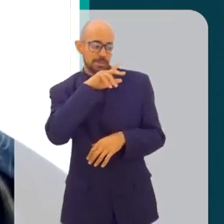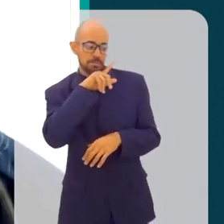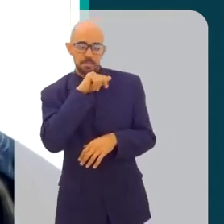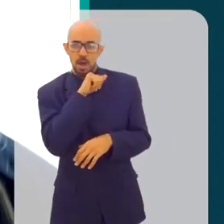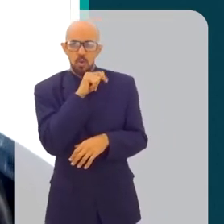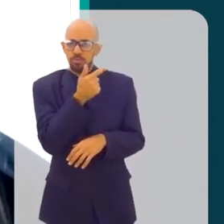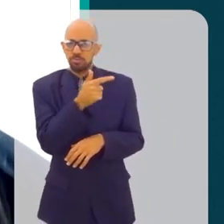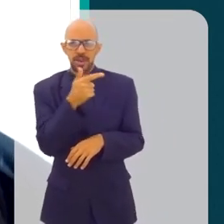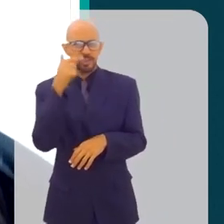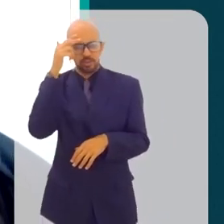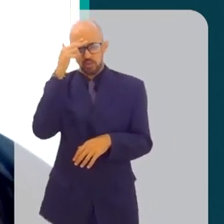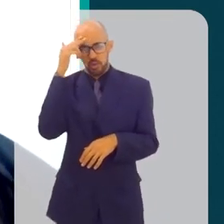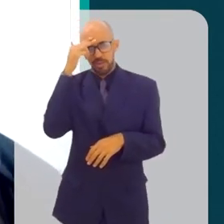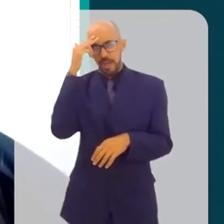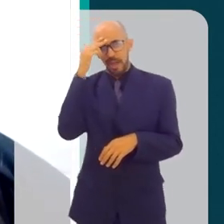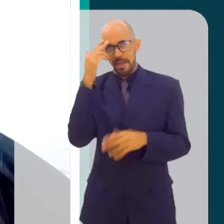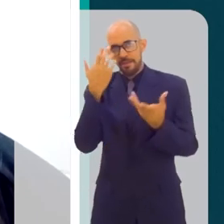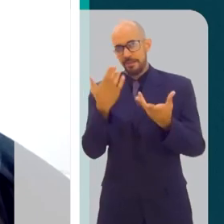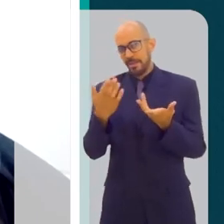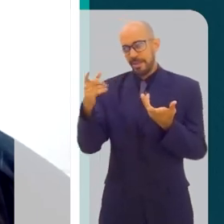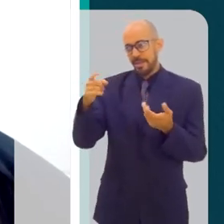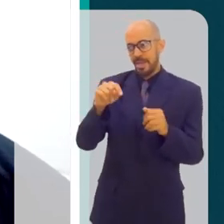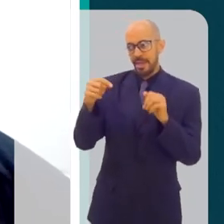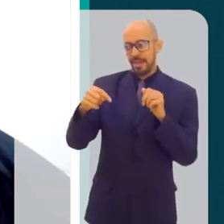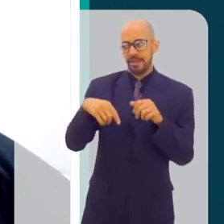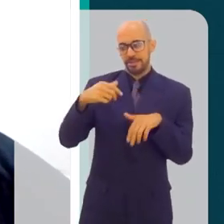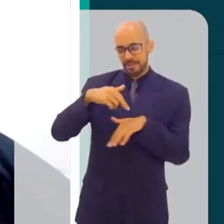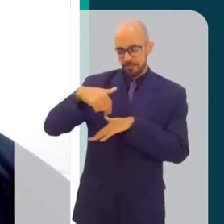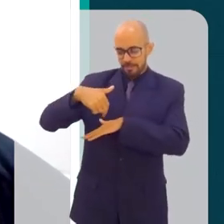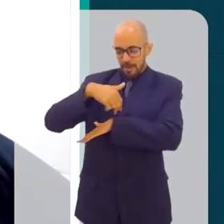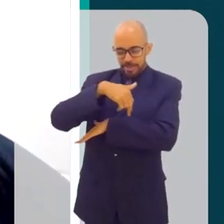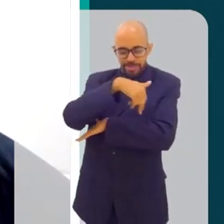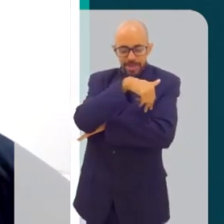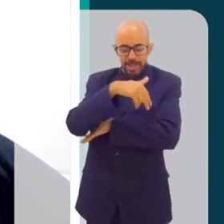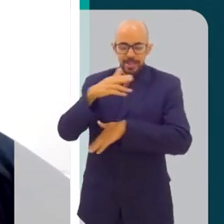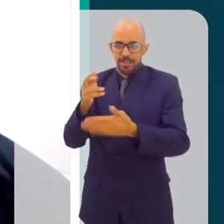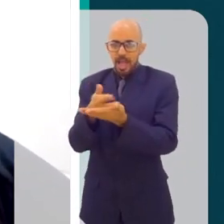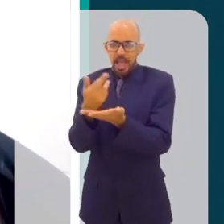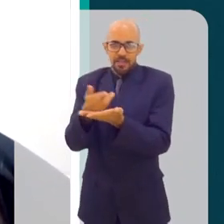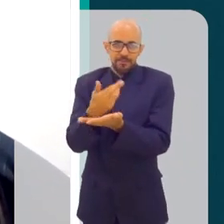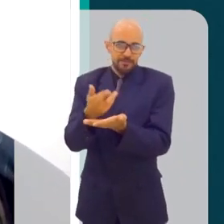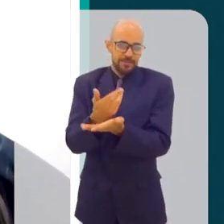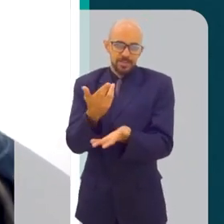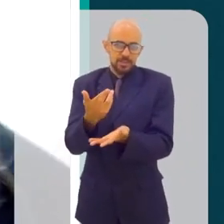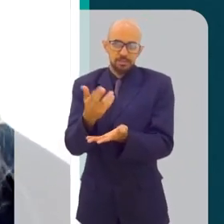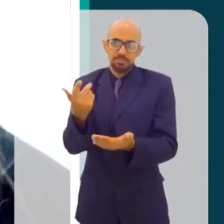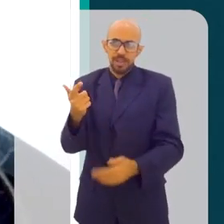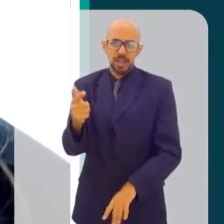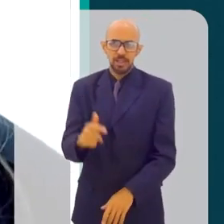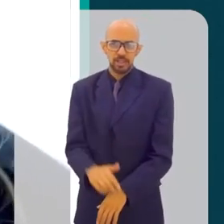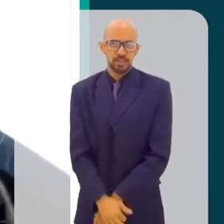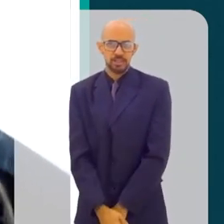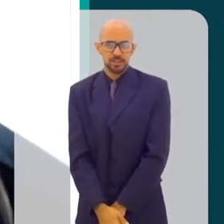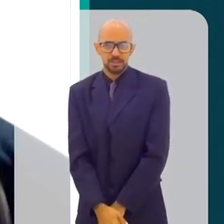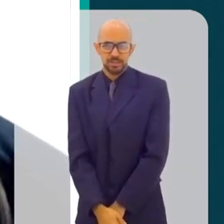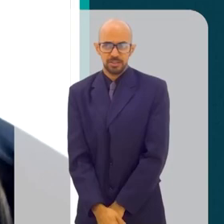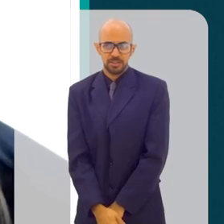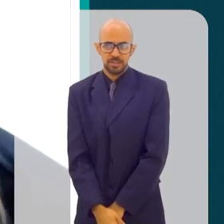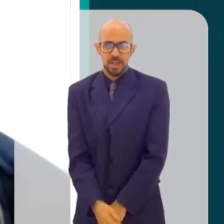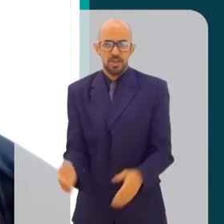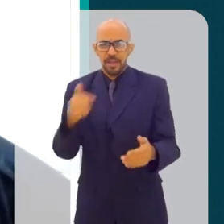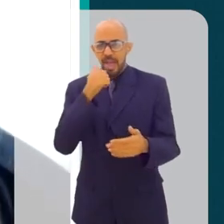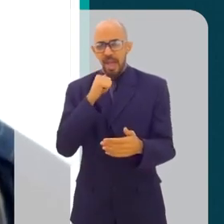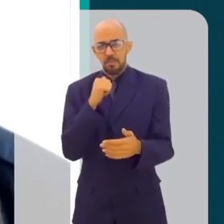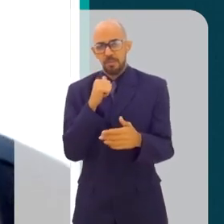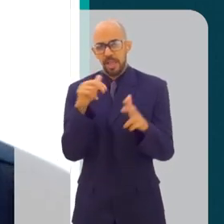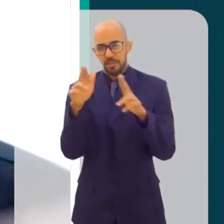O animal não fica lá sonhando, olha, eu quero aquela modelo da capa de revista, eu quero aquela mulher com